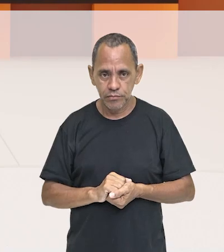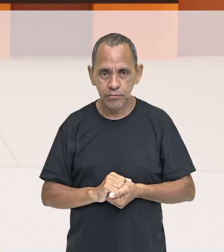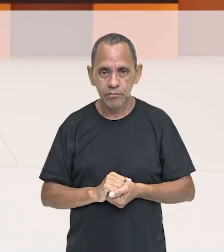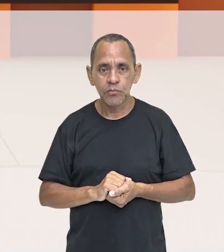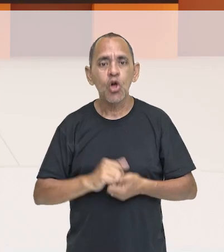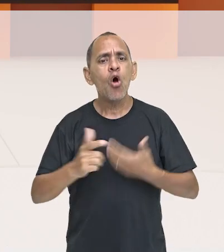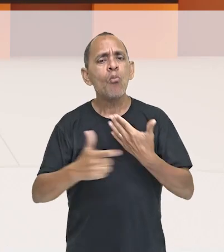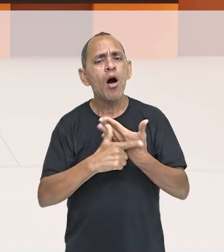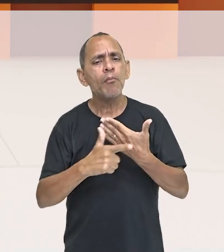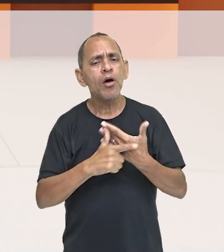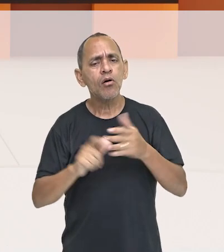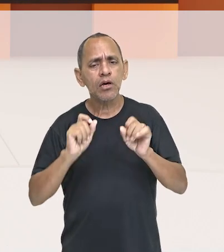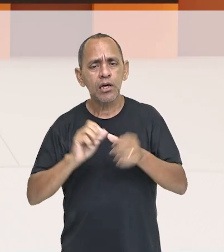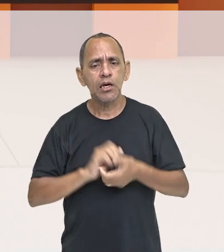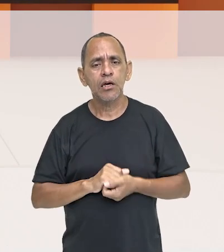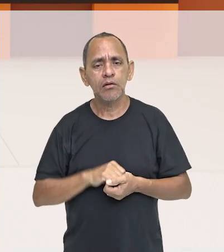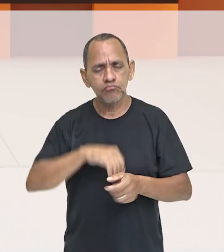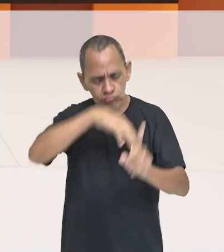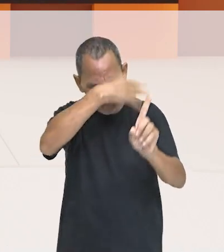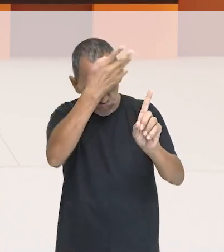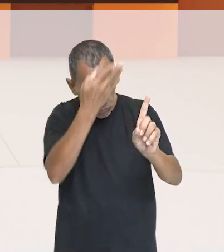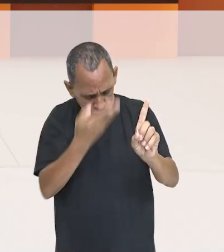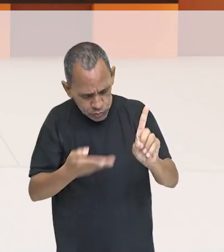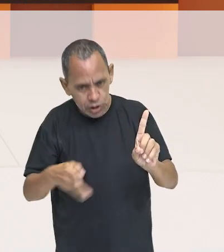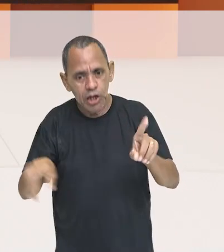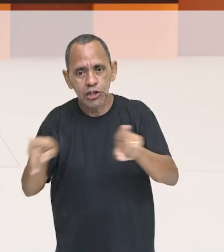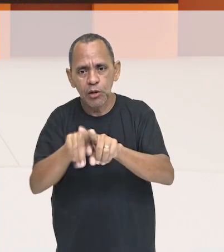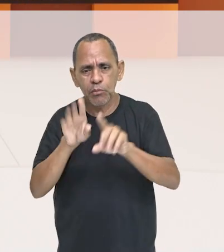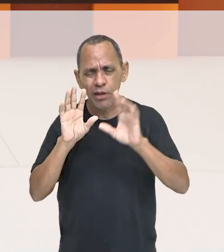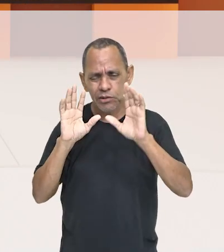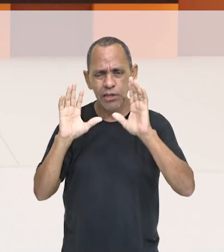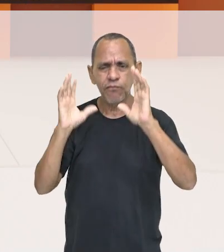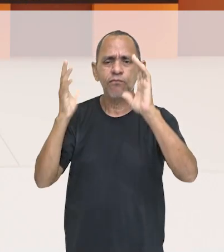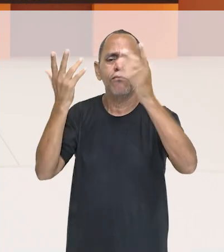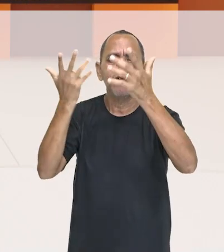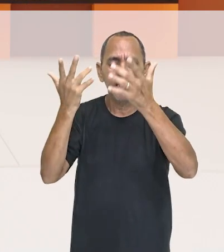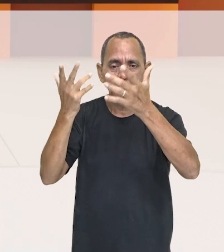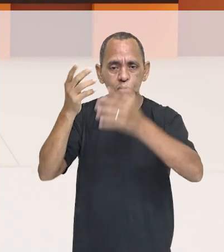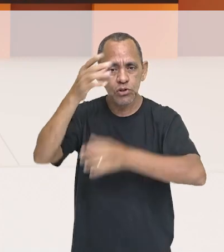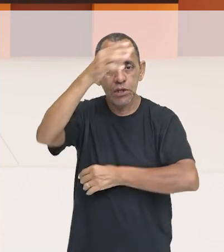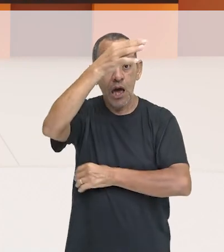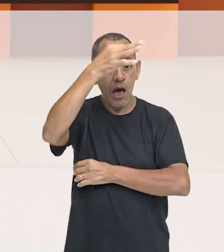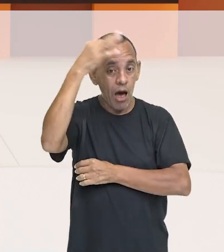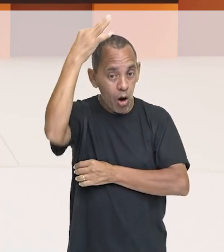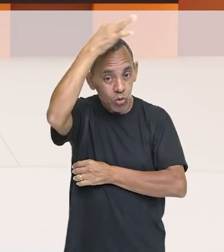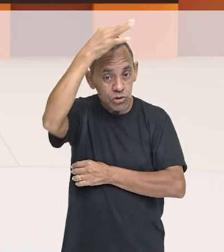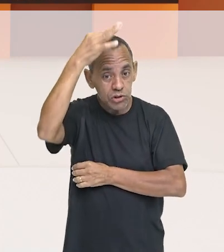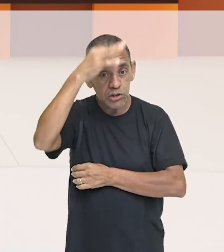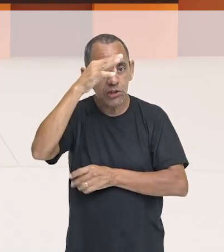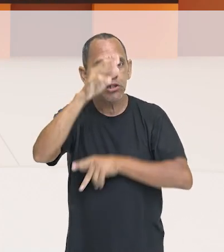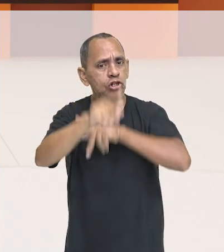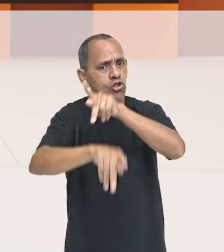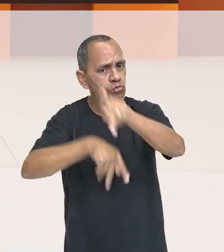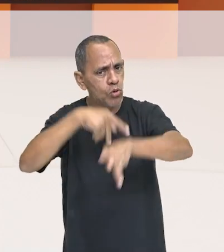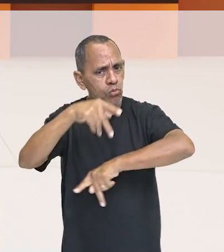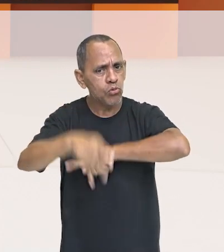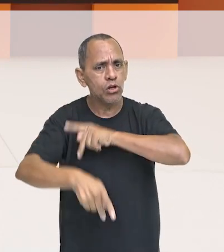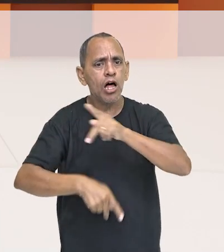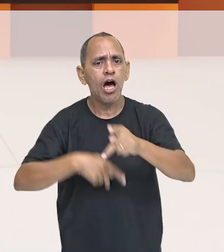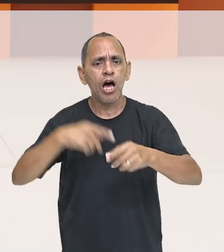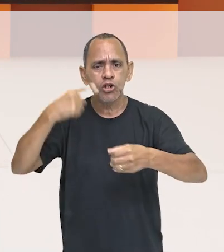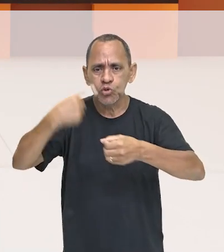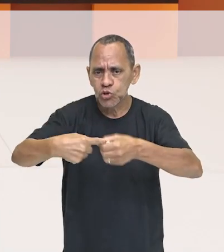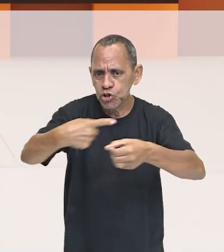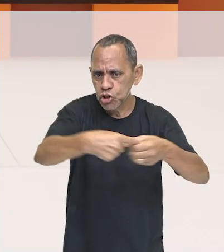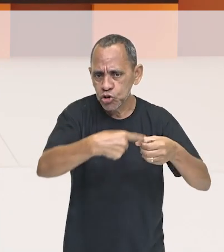papel que a devoção e as festividades aos santos do catolicismo popular exercem sobre a vida e a